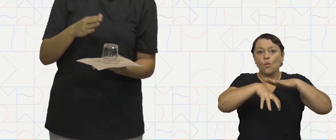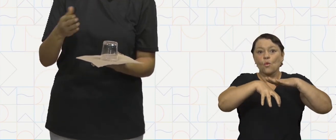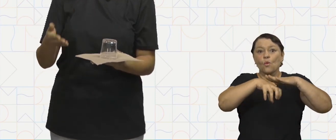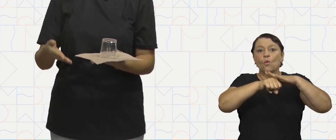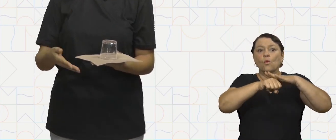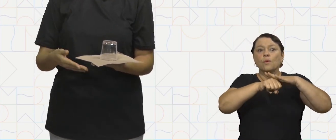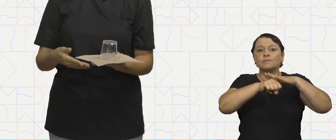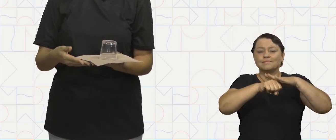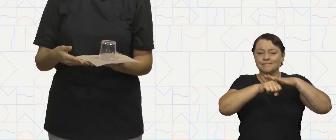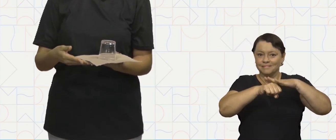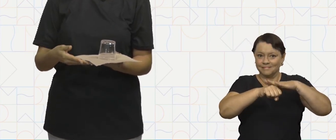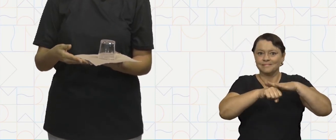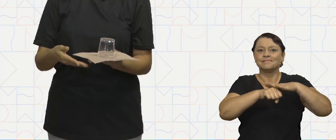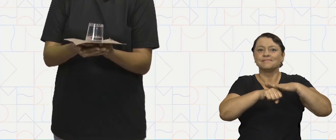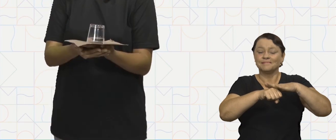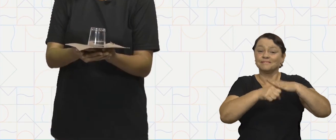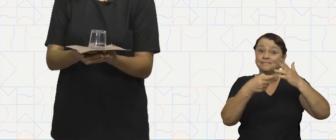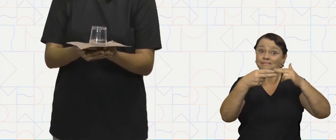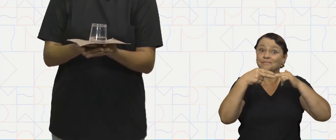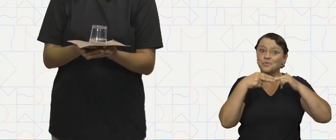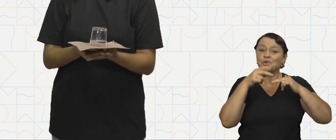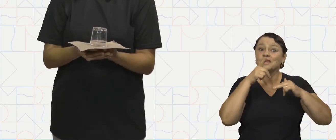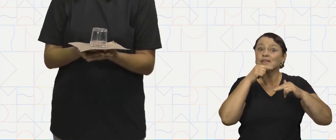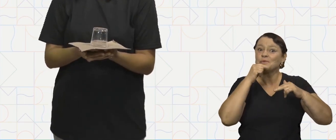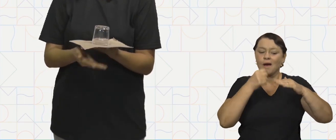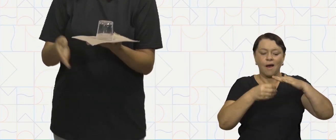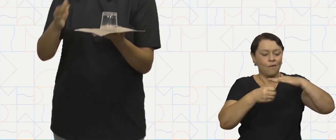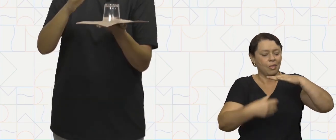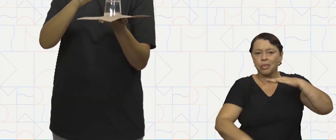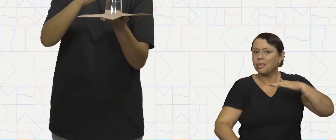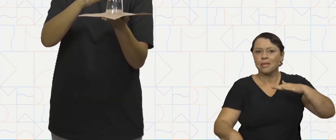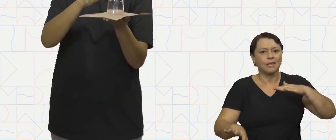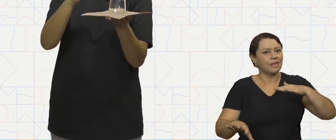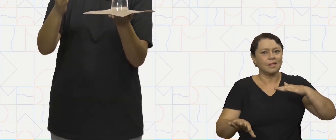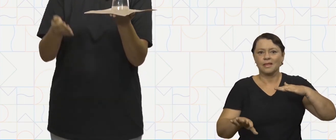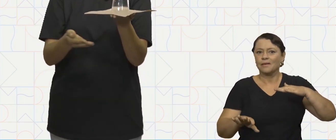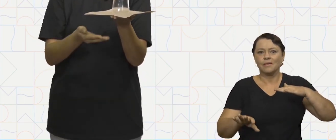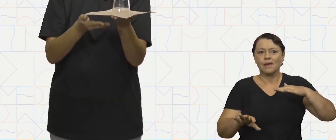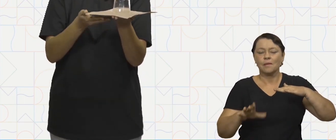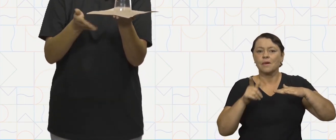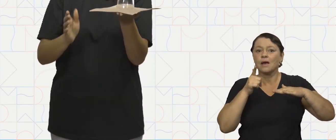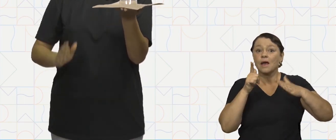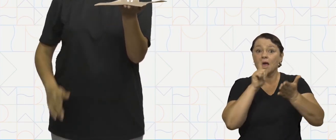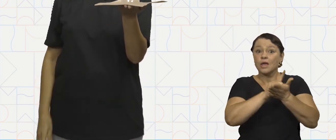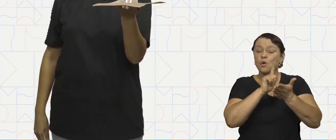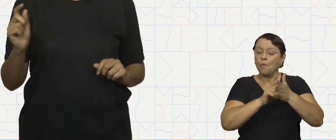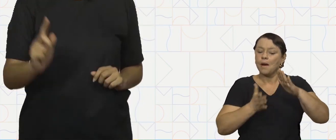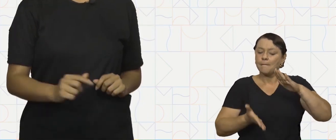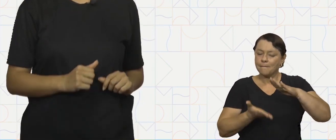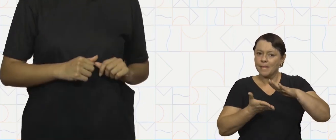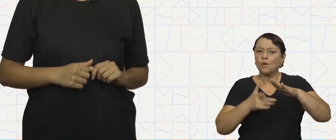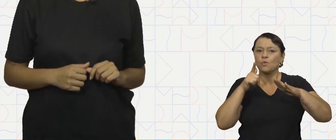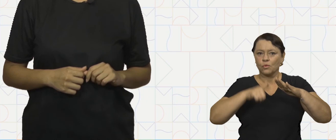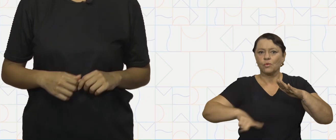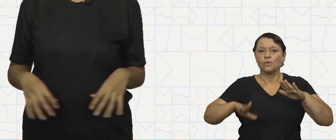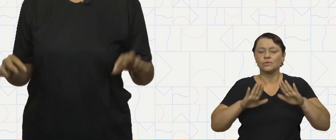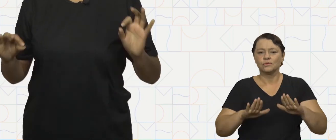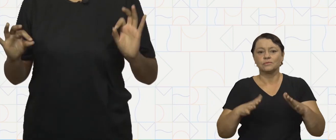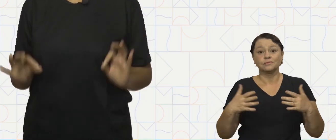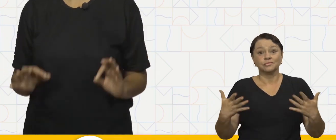do copo e o papel. A água não sai do lugar e o papel fica grudado no copo.